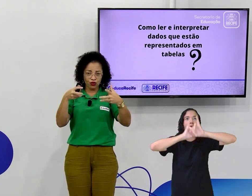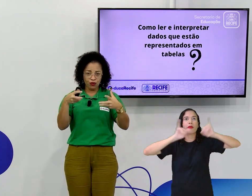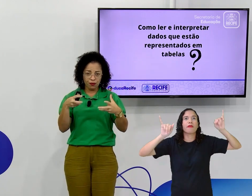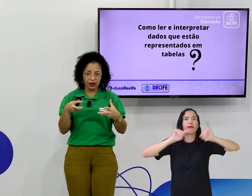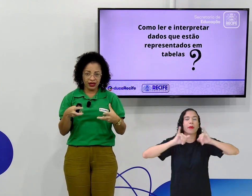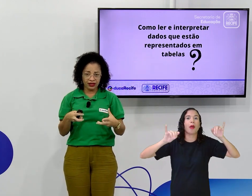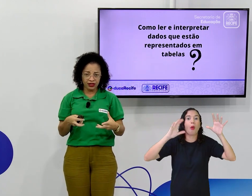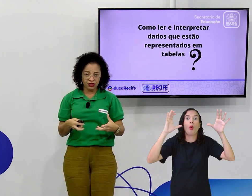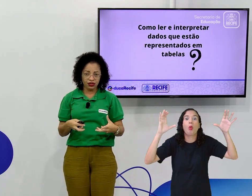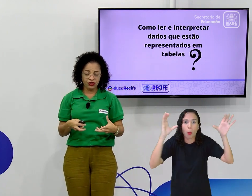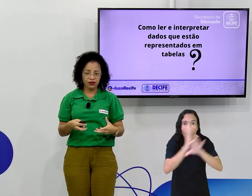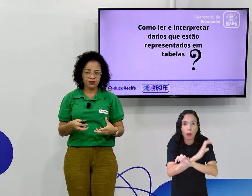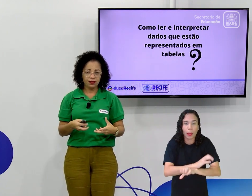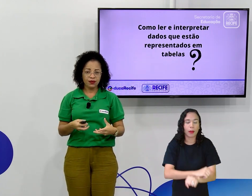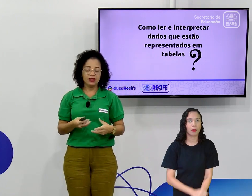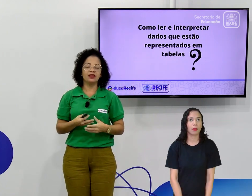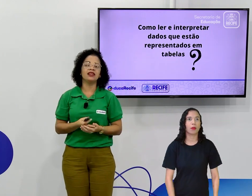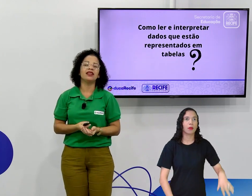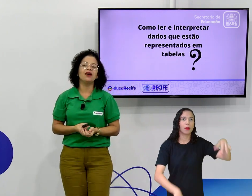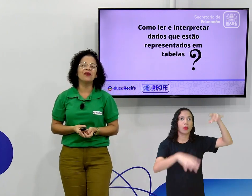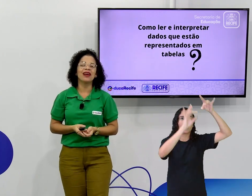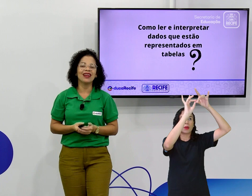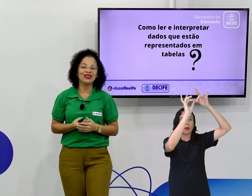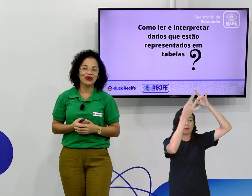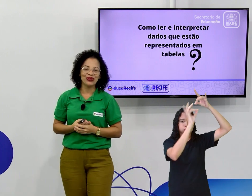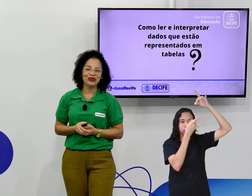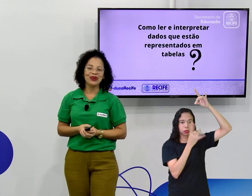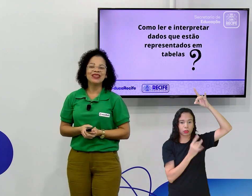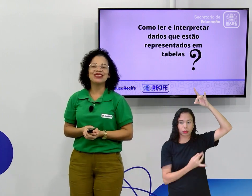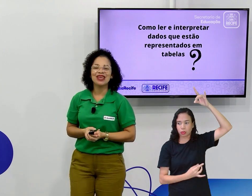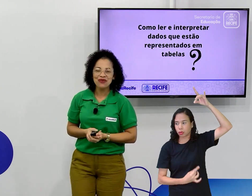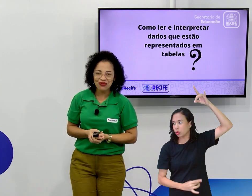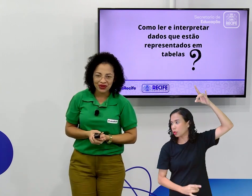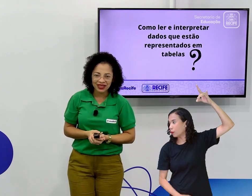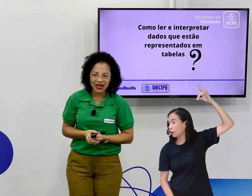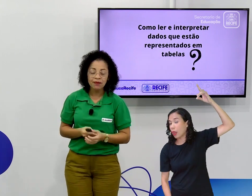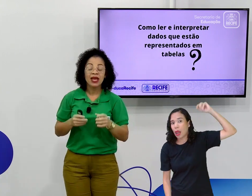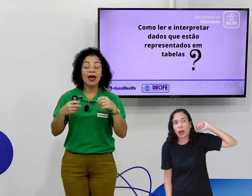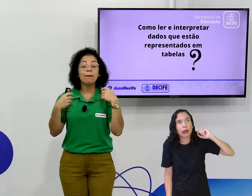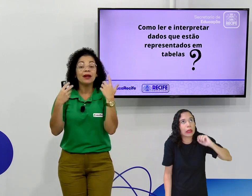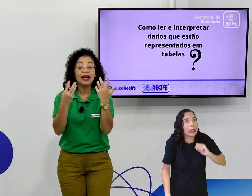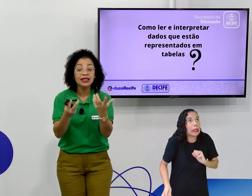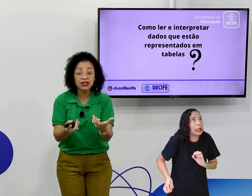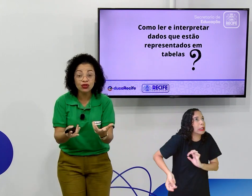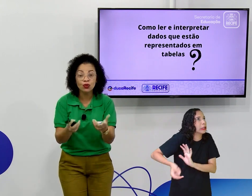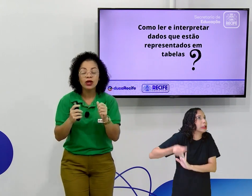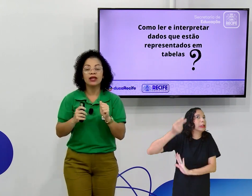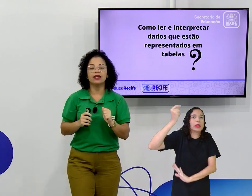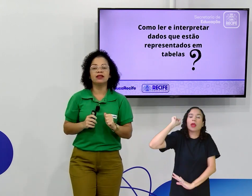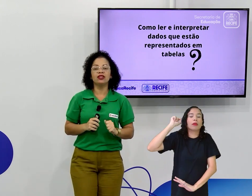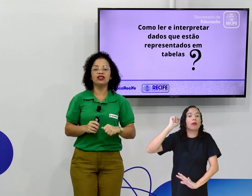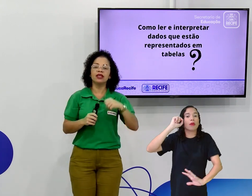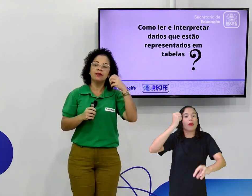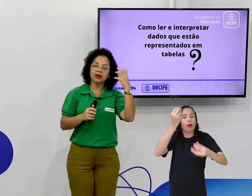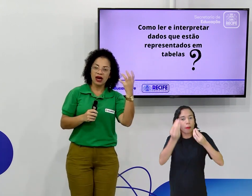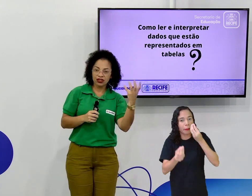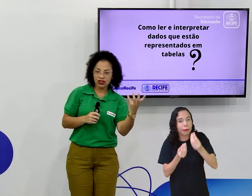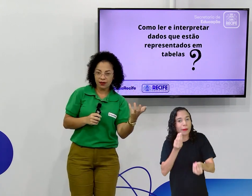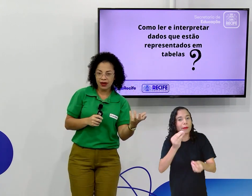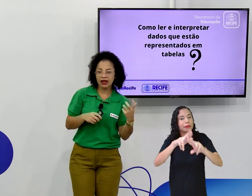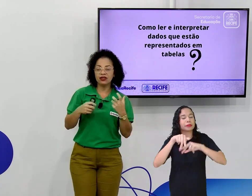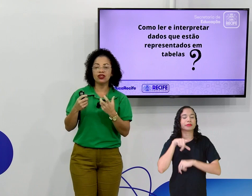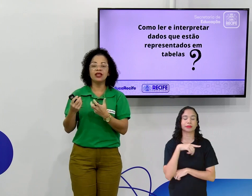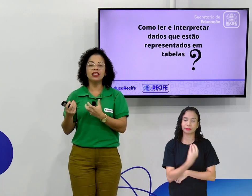informações completas, seria um relatório sem fim, né? É para isso que existem